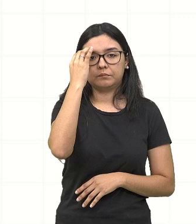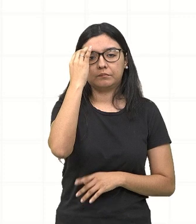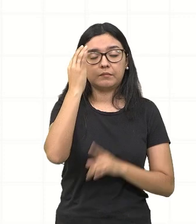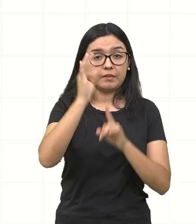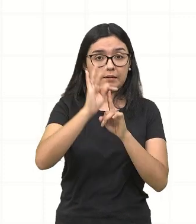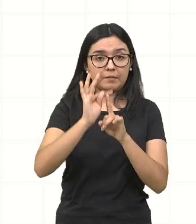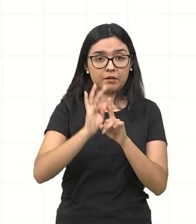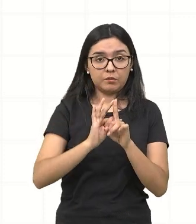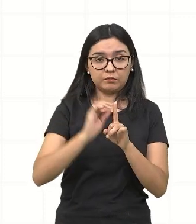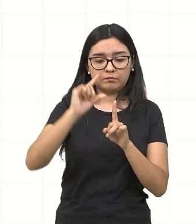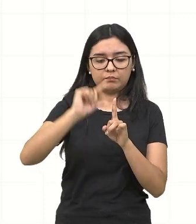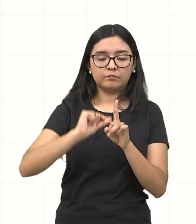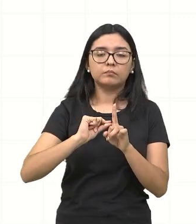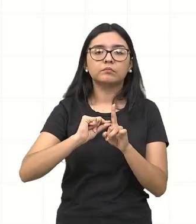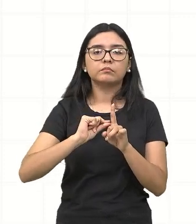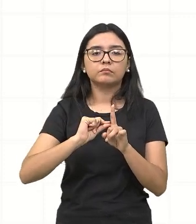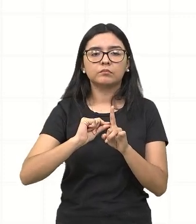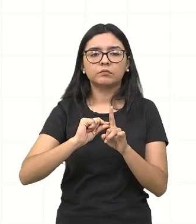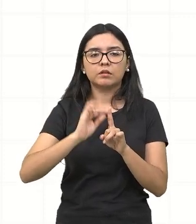Temperatura